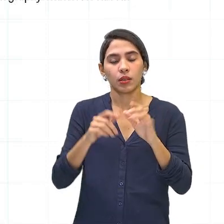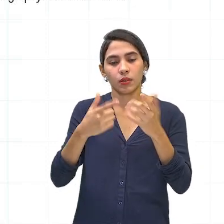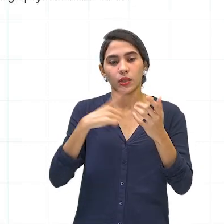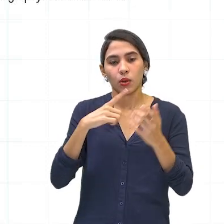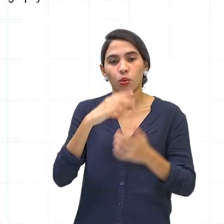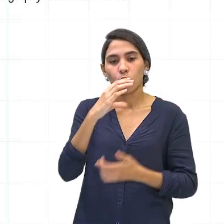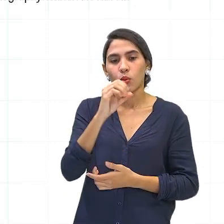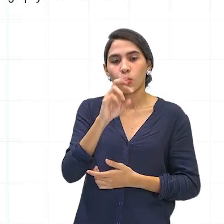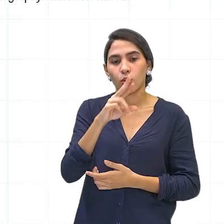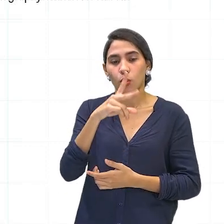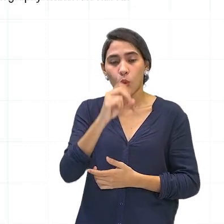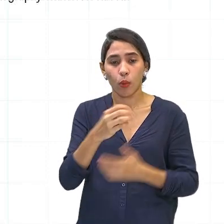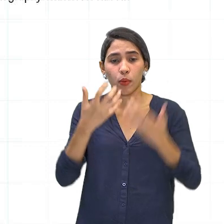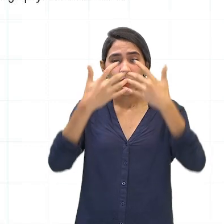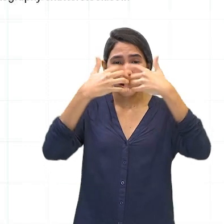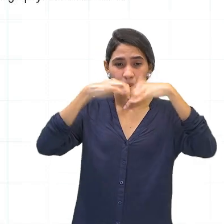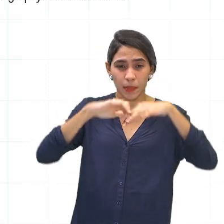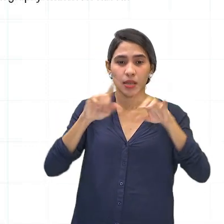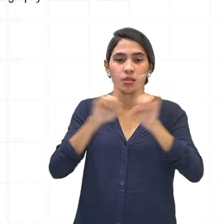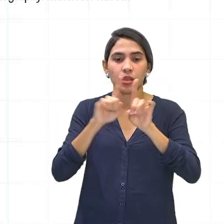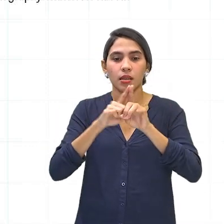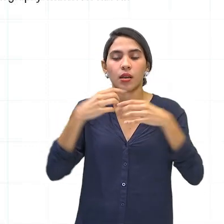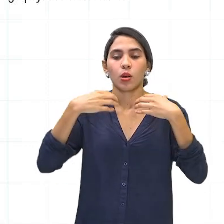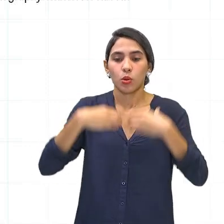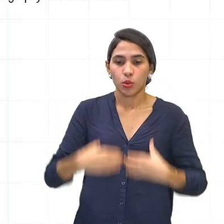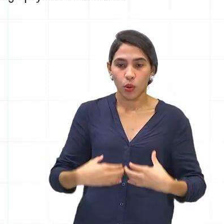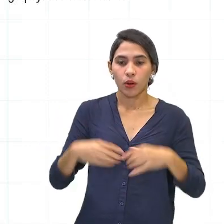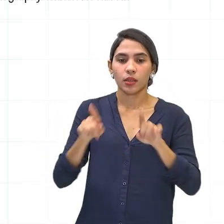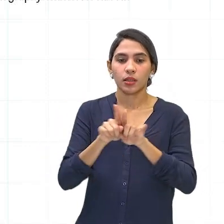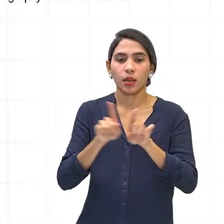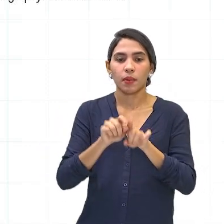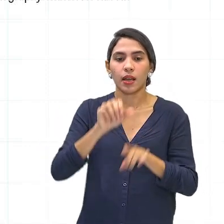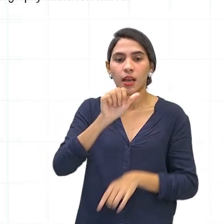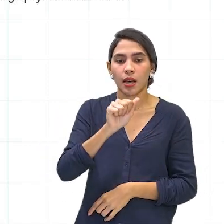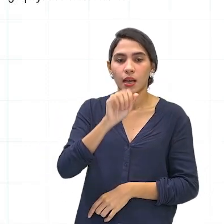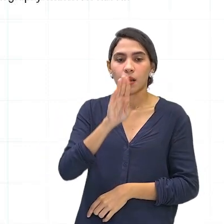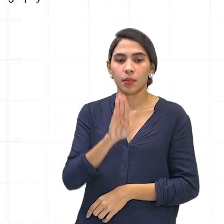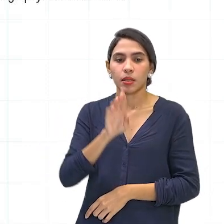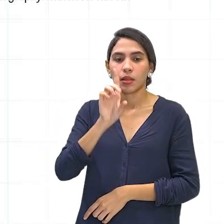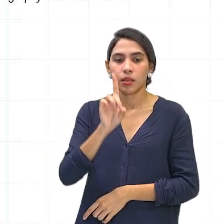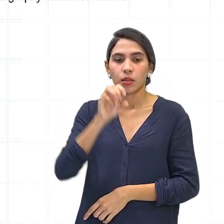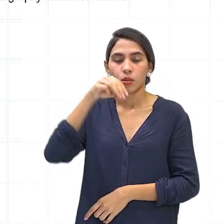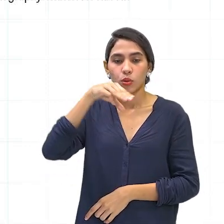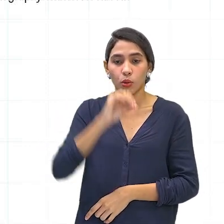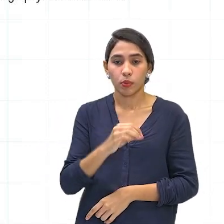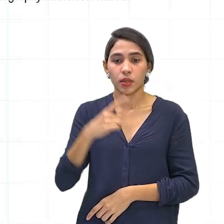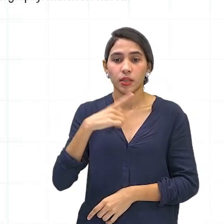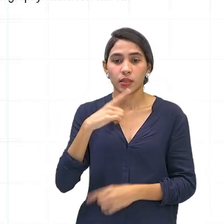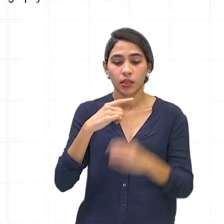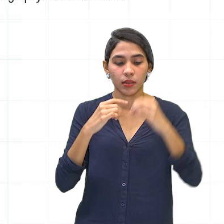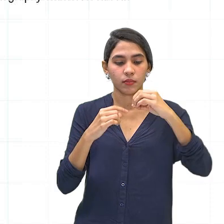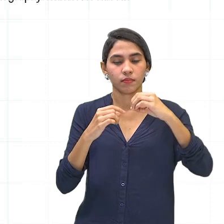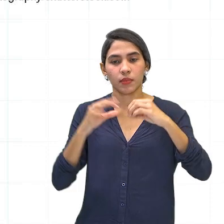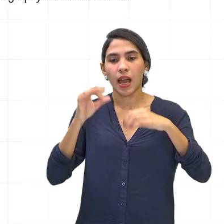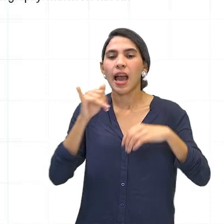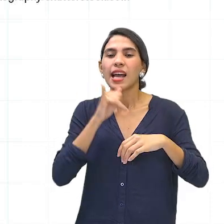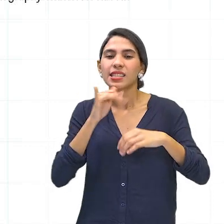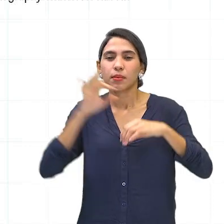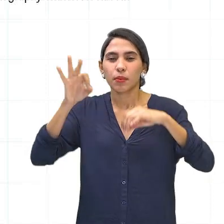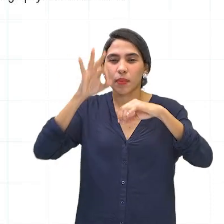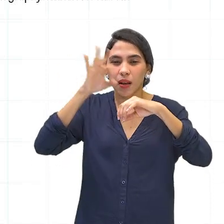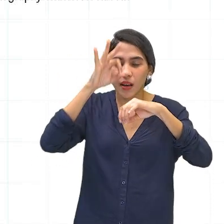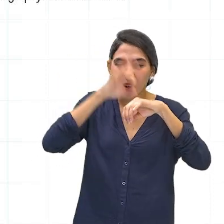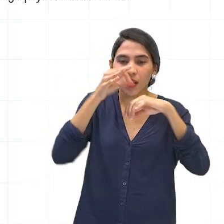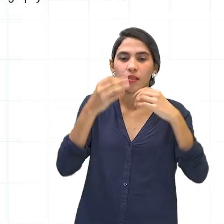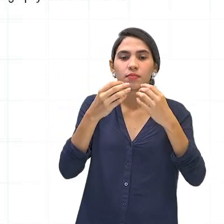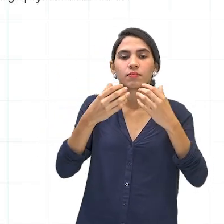cabeça, tórax e abdômen. Agora a gente tem aí, ó, outra divisão corporal. A gente vai ter a cabeça, né, diferente do que a gente viu anteriormente. Agora a gente